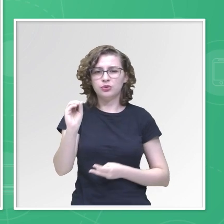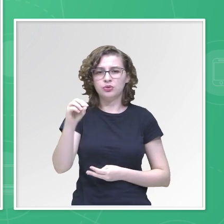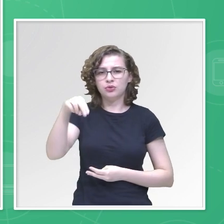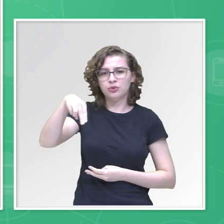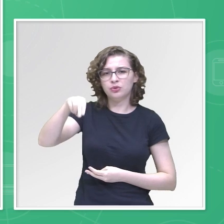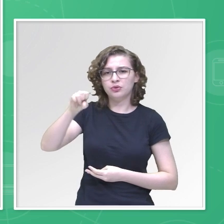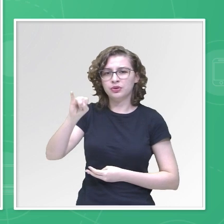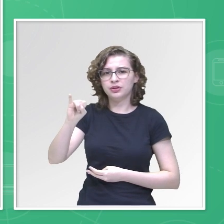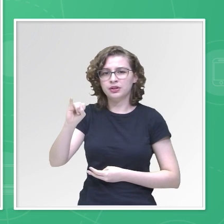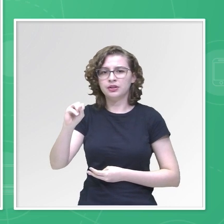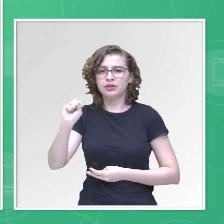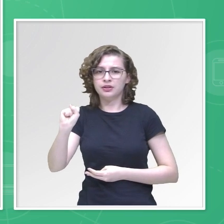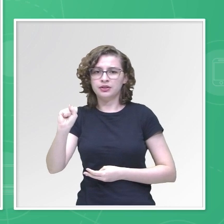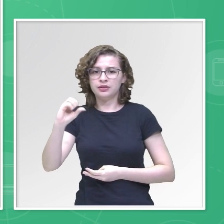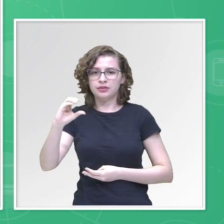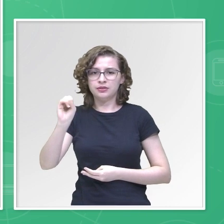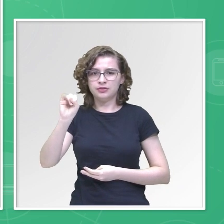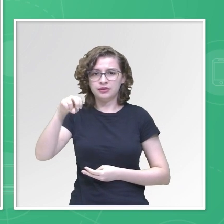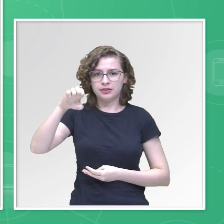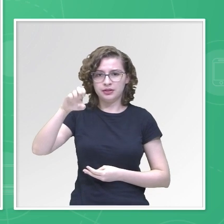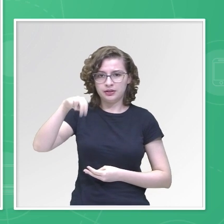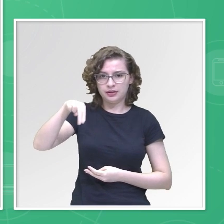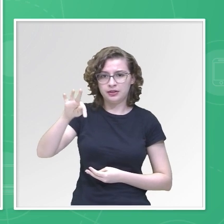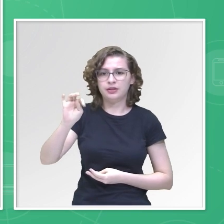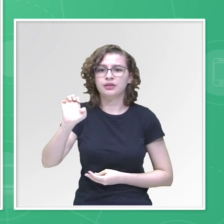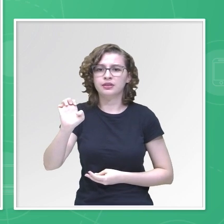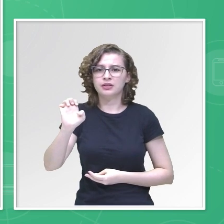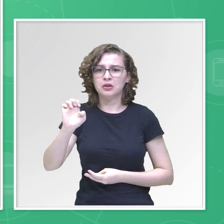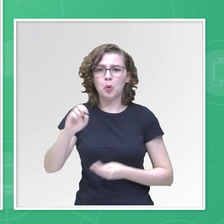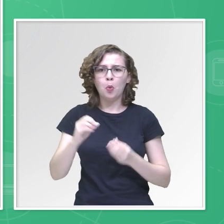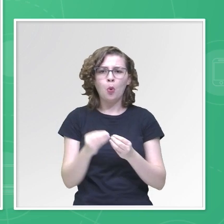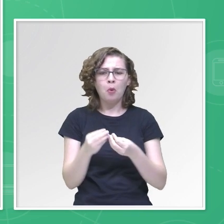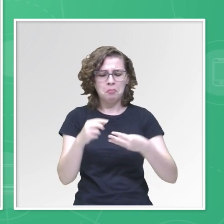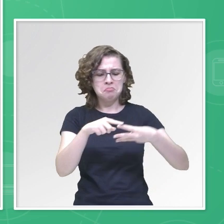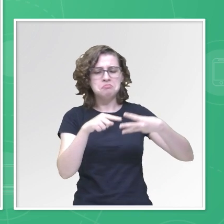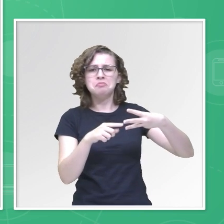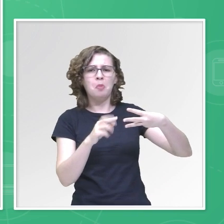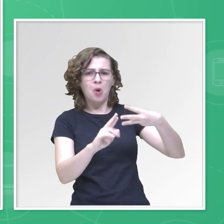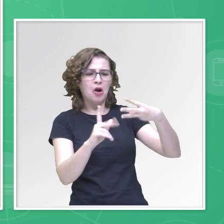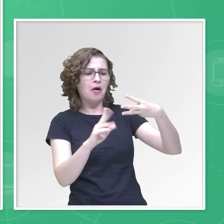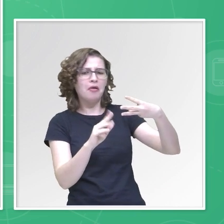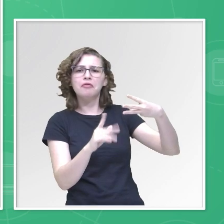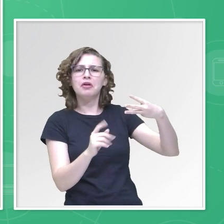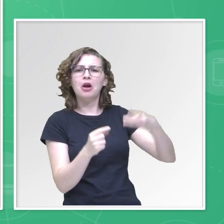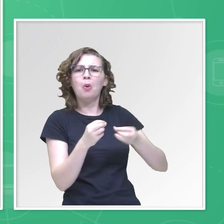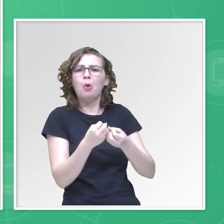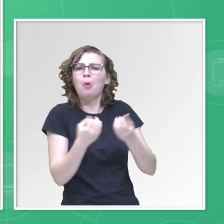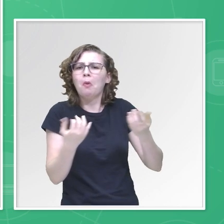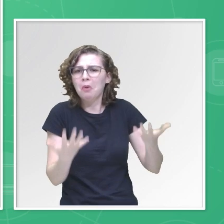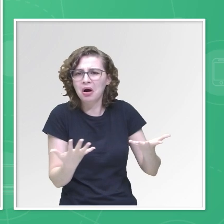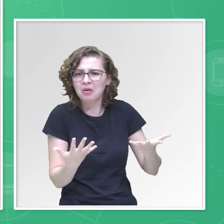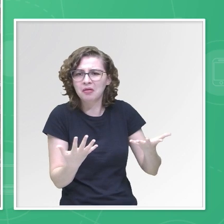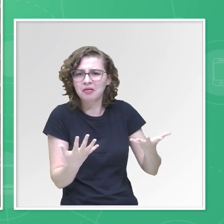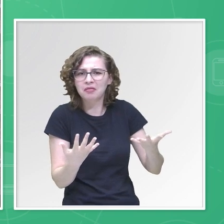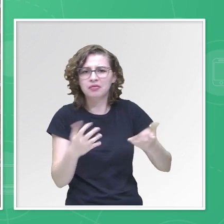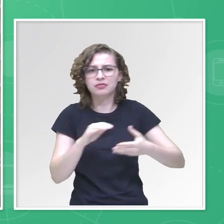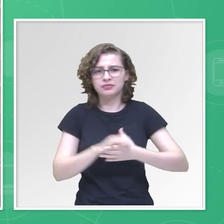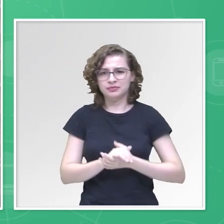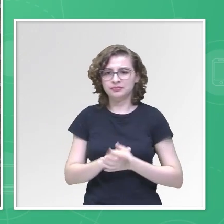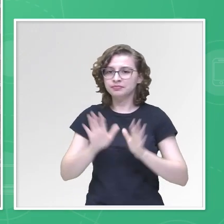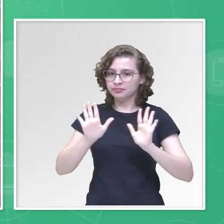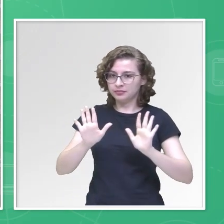Professor Coelho diferença entre narrador-personagem e narrador observador e narrador onisciente